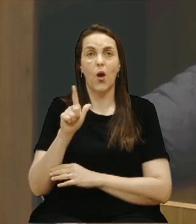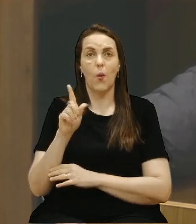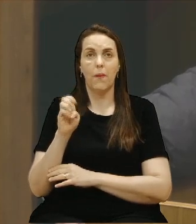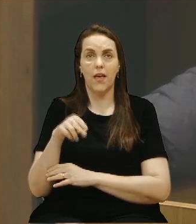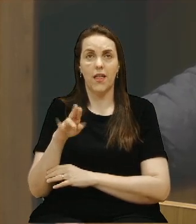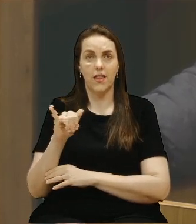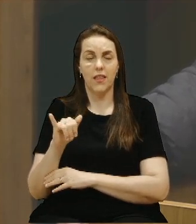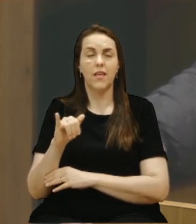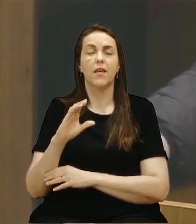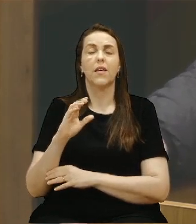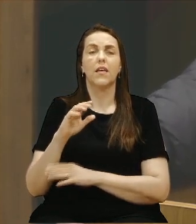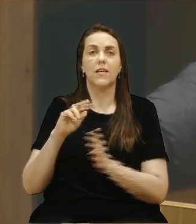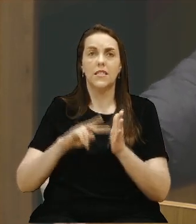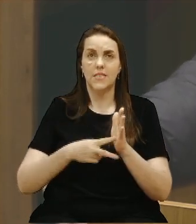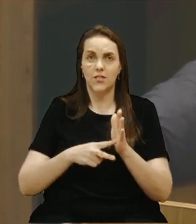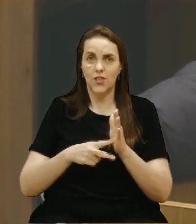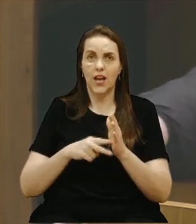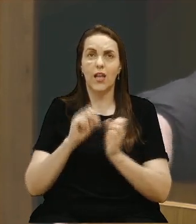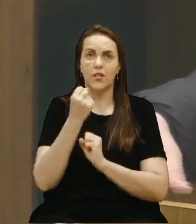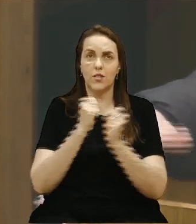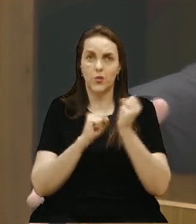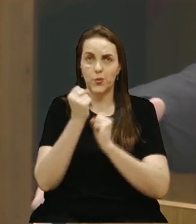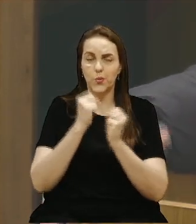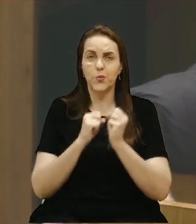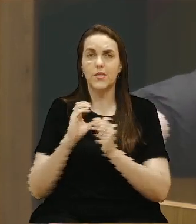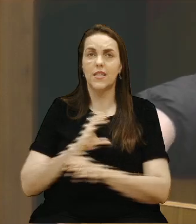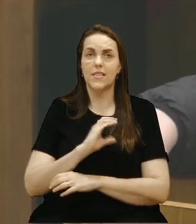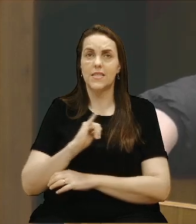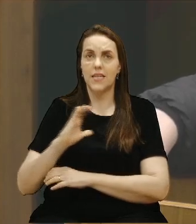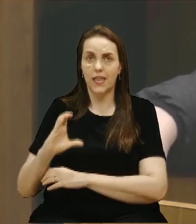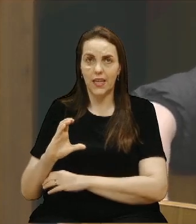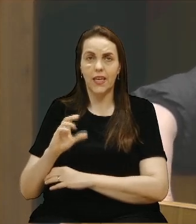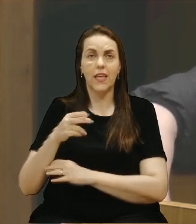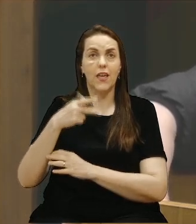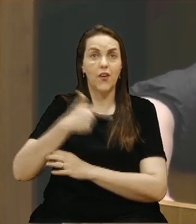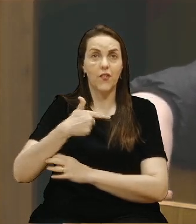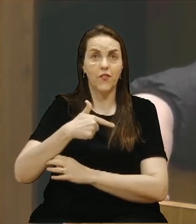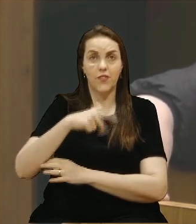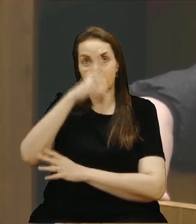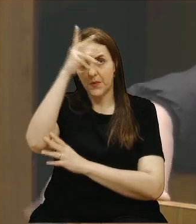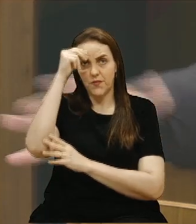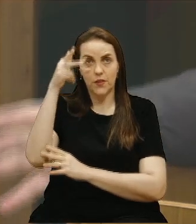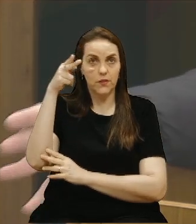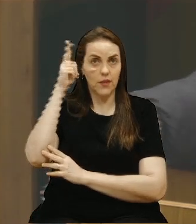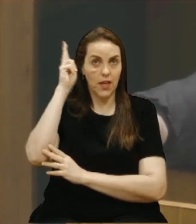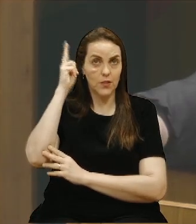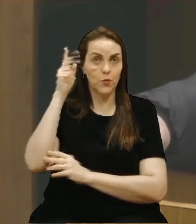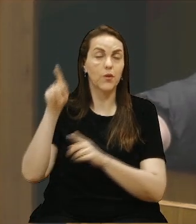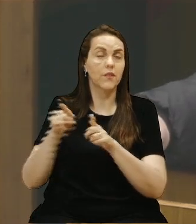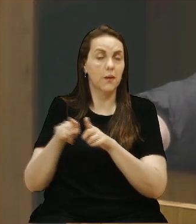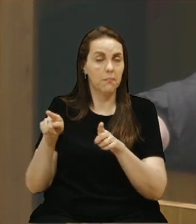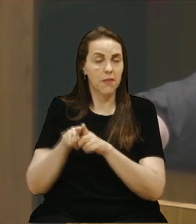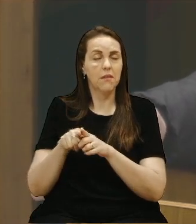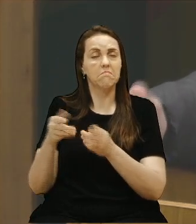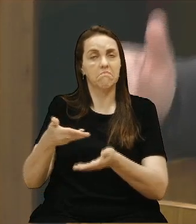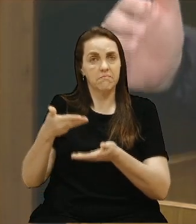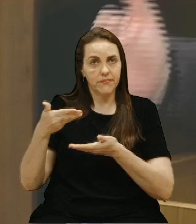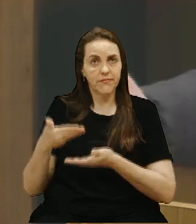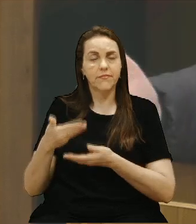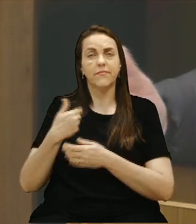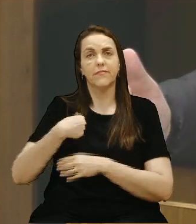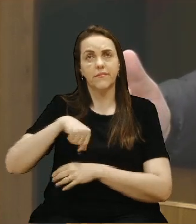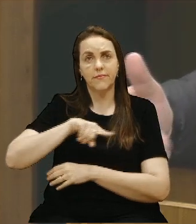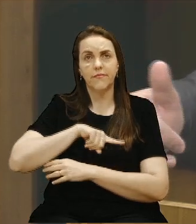a SIC, que nos receberam, também ao vice-prefeito Nesplo, foi a primeira agenda da manhã que também nos recebeu, ouviu atentamente, a